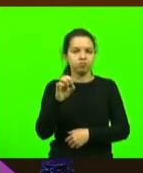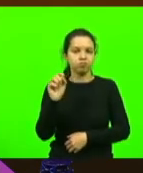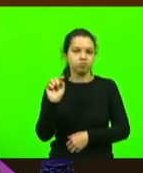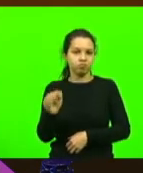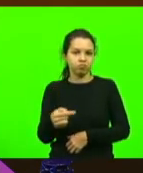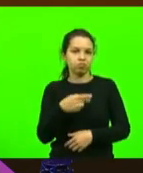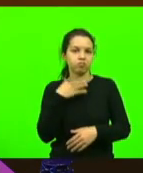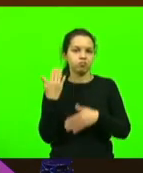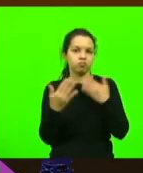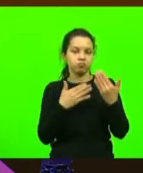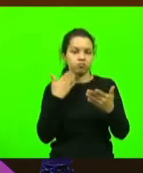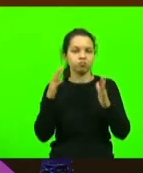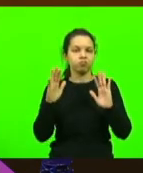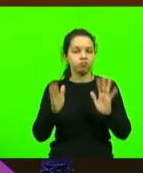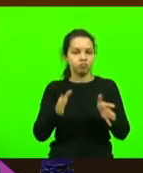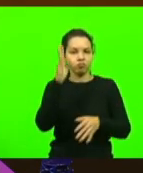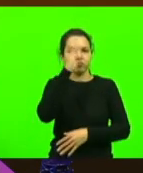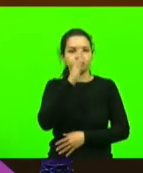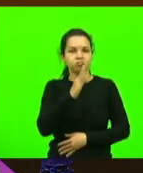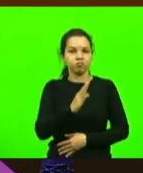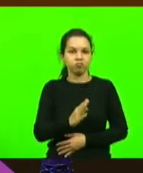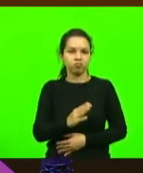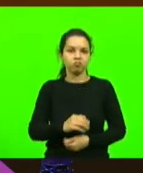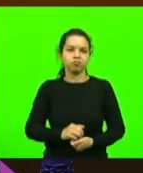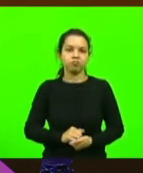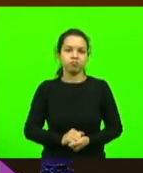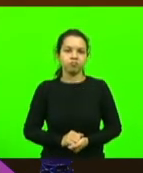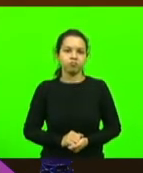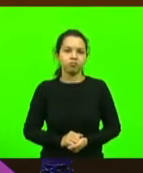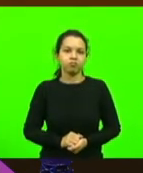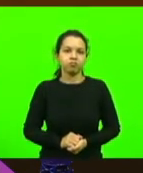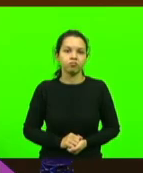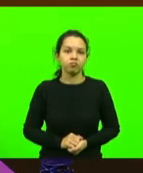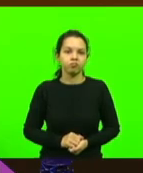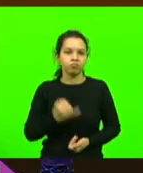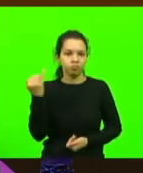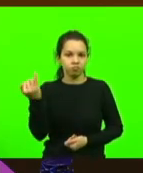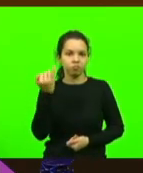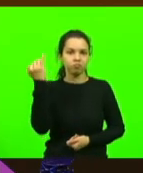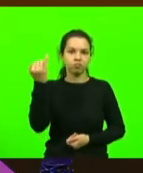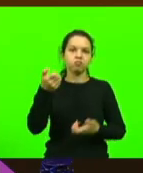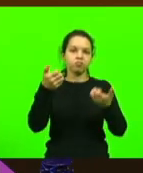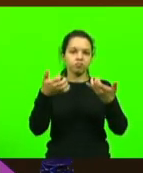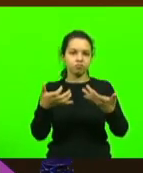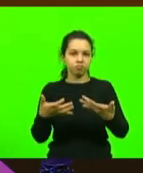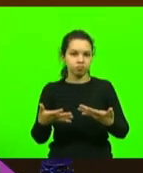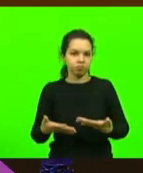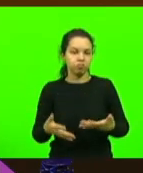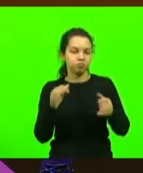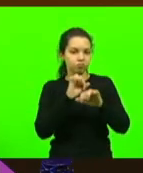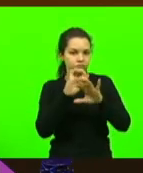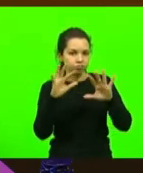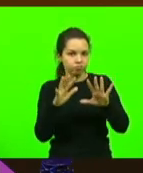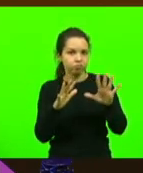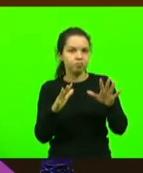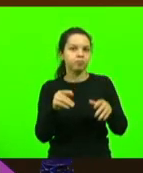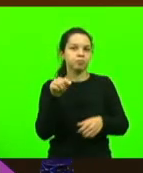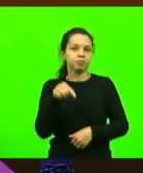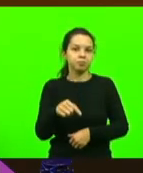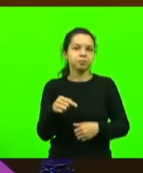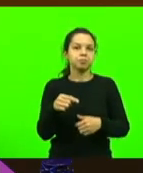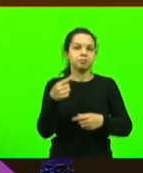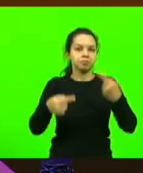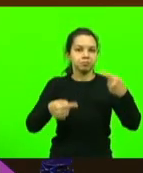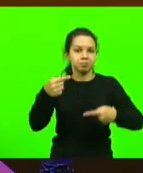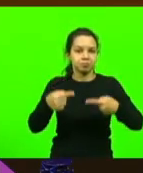Brasil ah e também importante deixar é claro que a ideia de promover esse debate ela